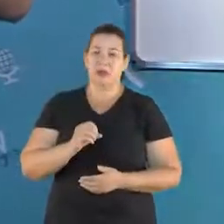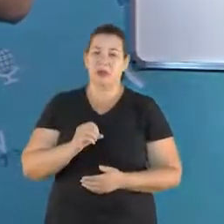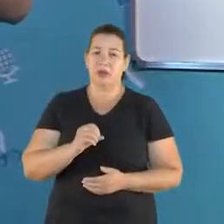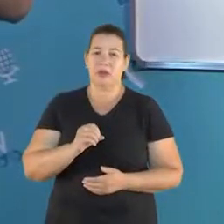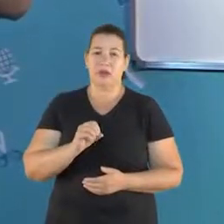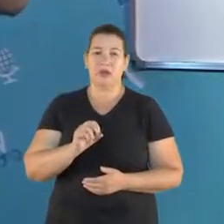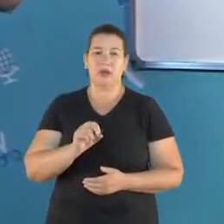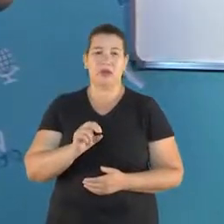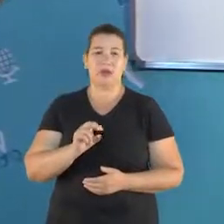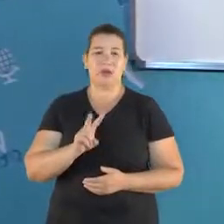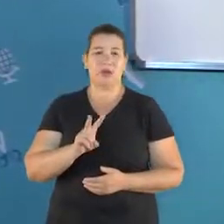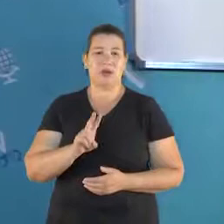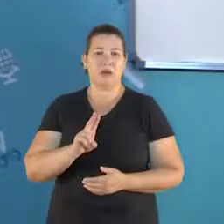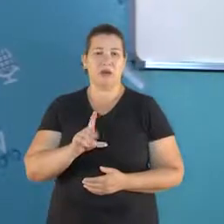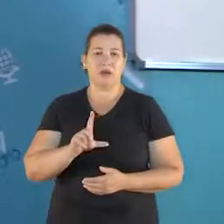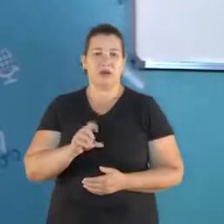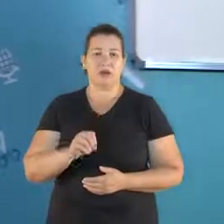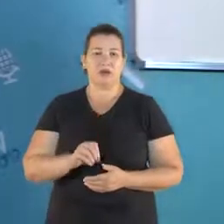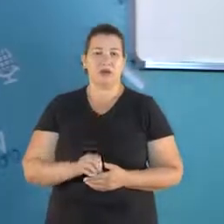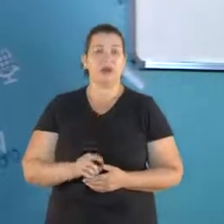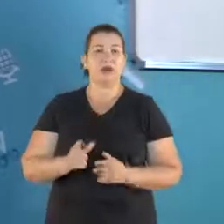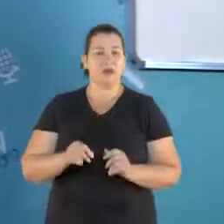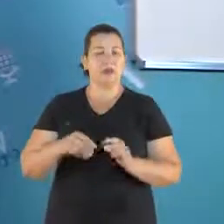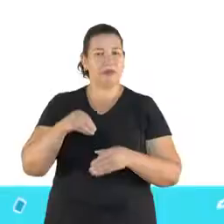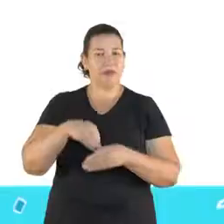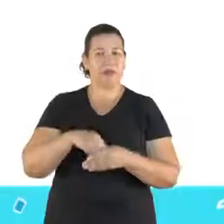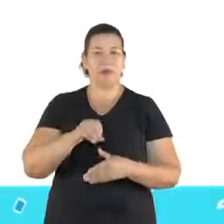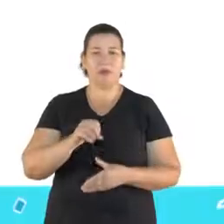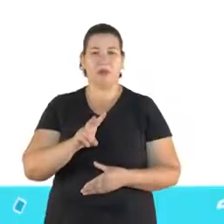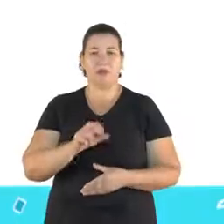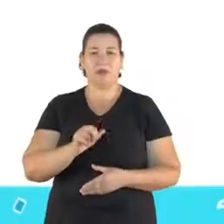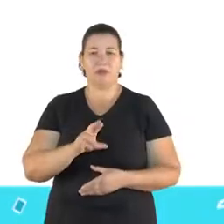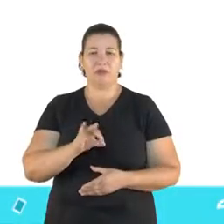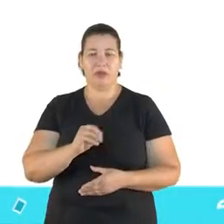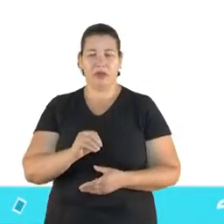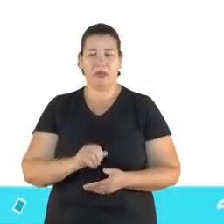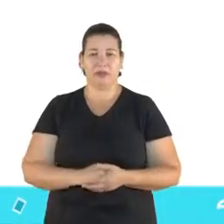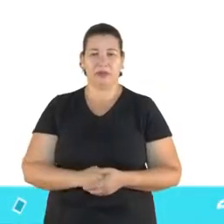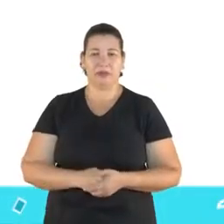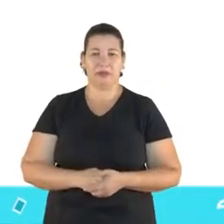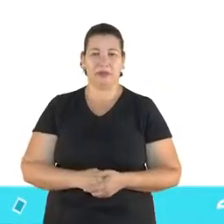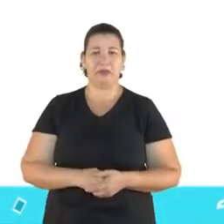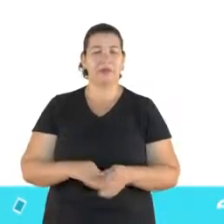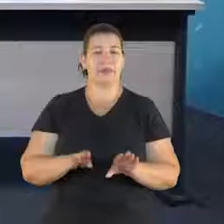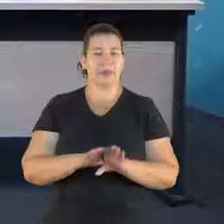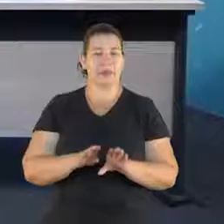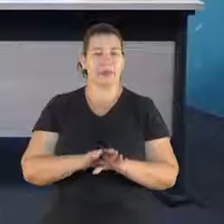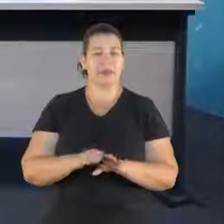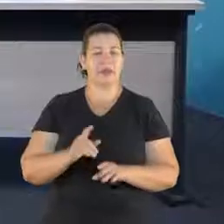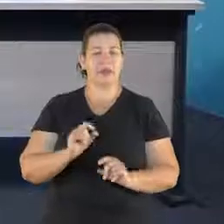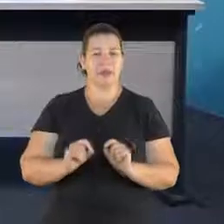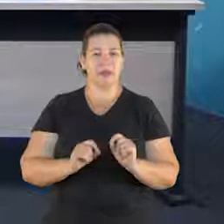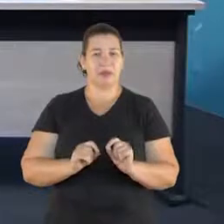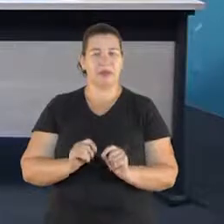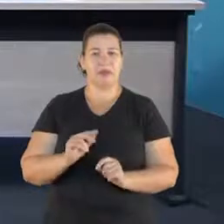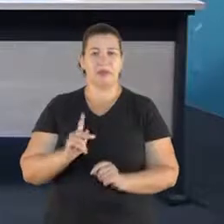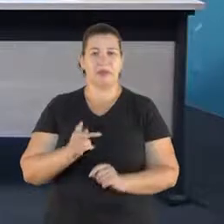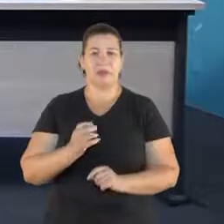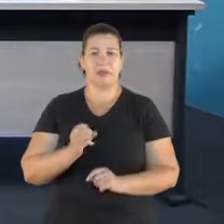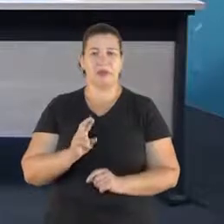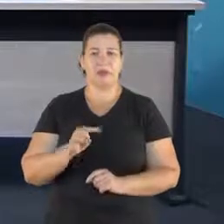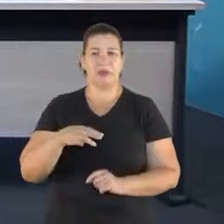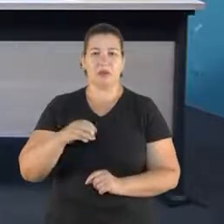como a gente já viu. E onde que ele é produzido? No ovário. E qual que é o hormônio produzido por essa glândula? E